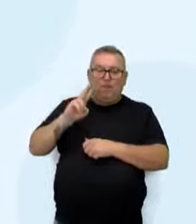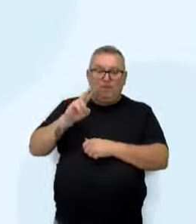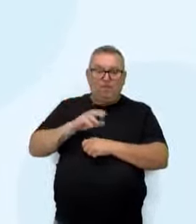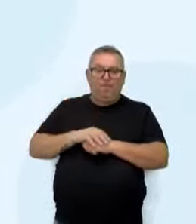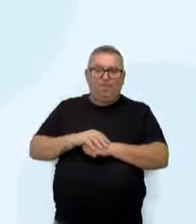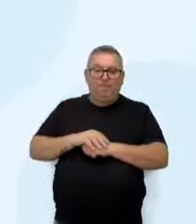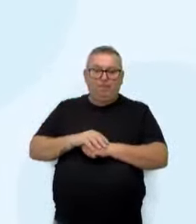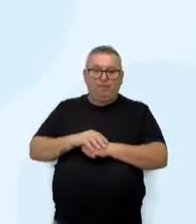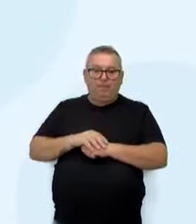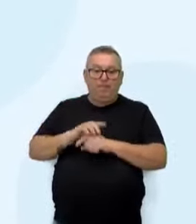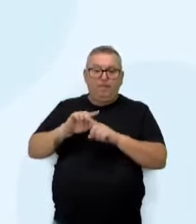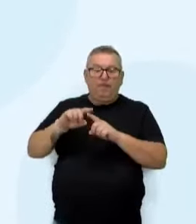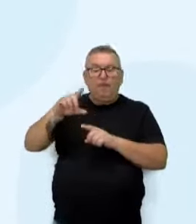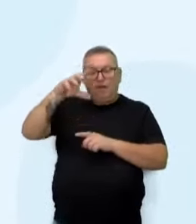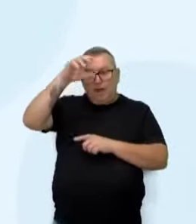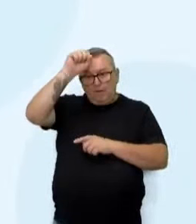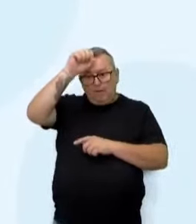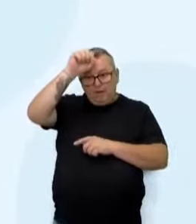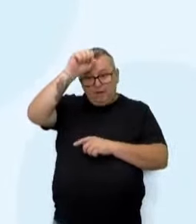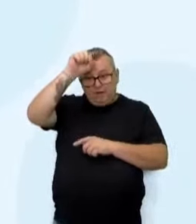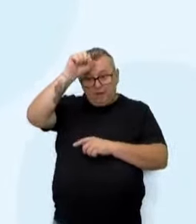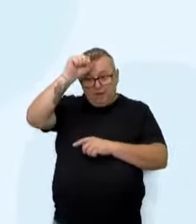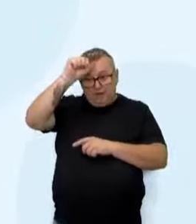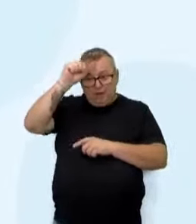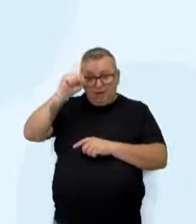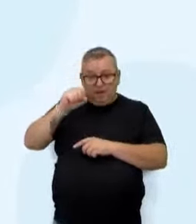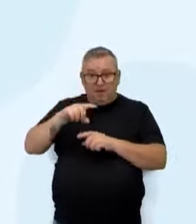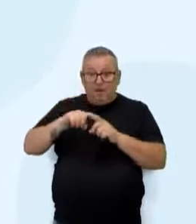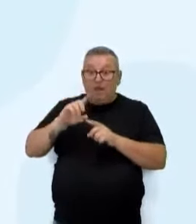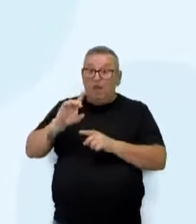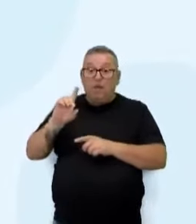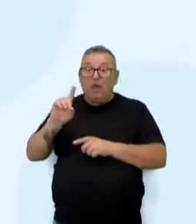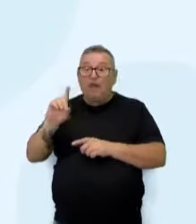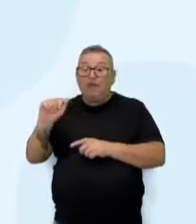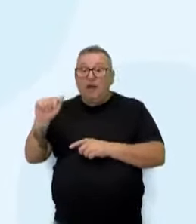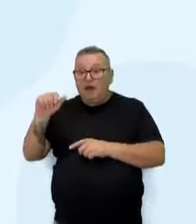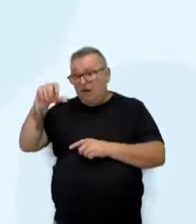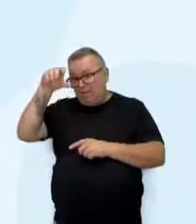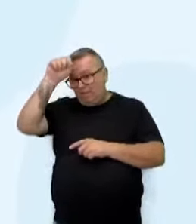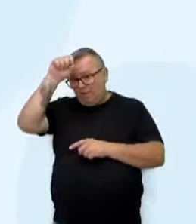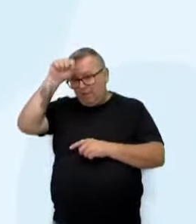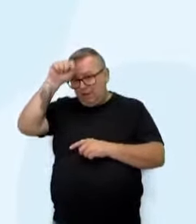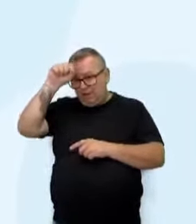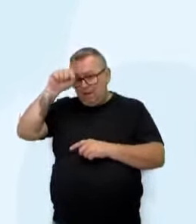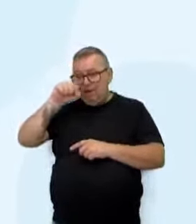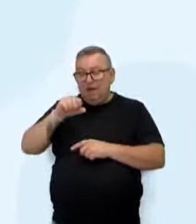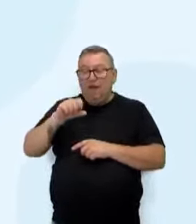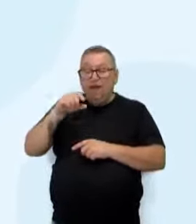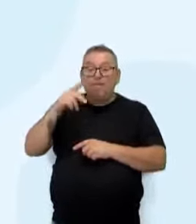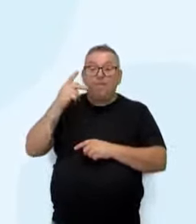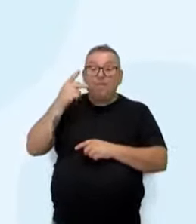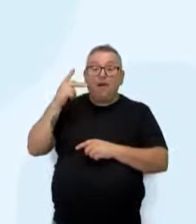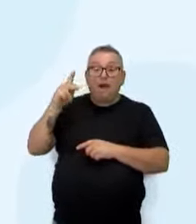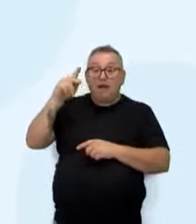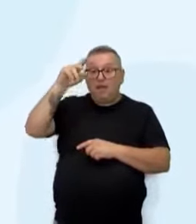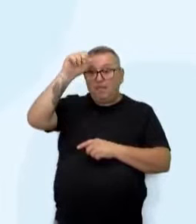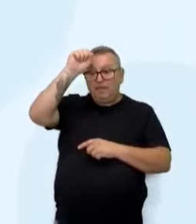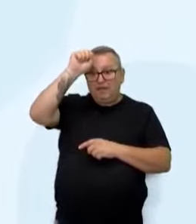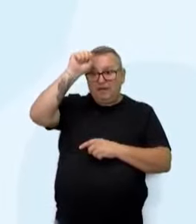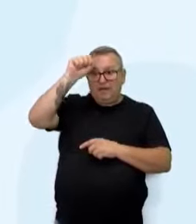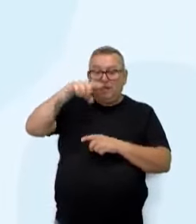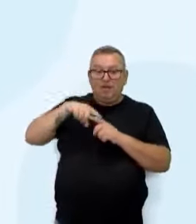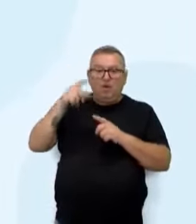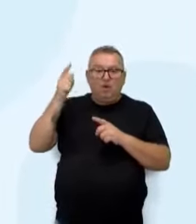É a avaliação para a aprendizagem, não da aprendizagem. Eu consigo olhar e fazer as correções